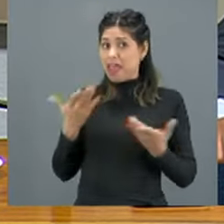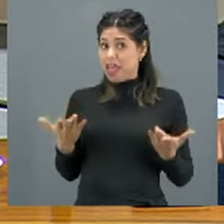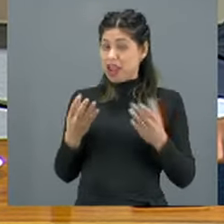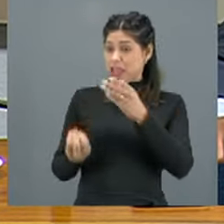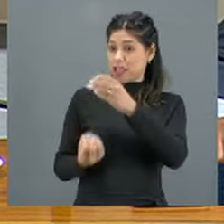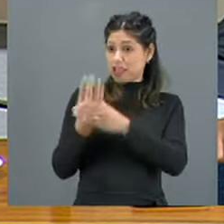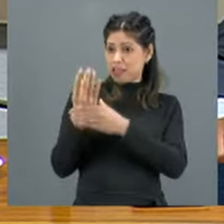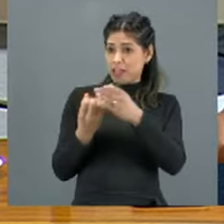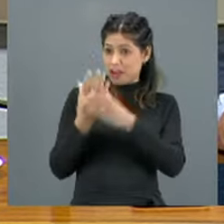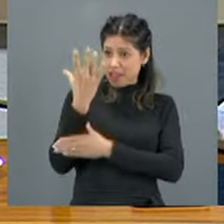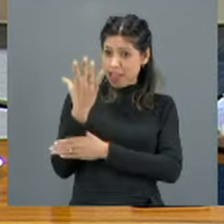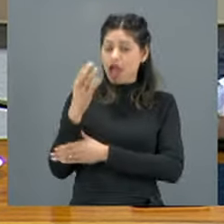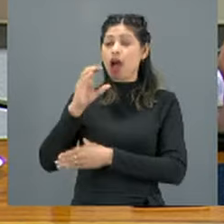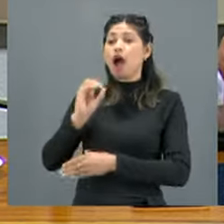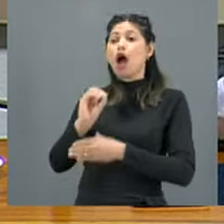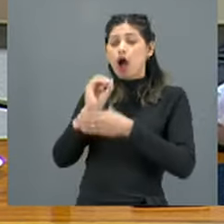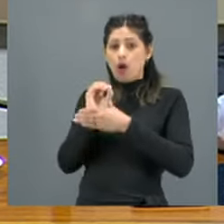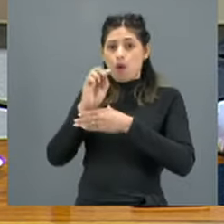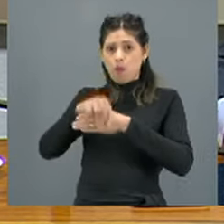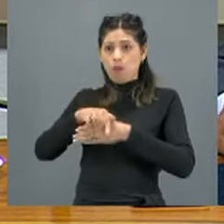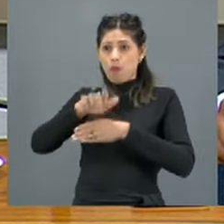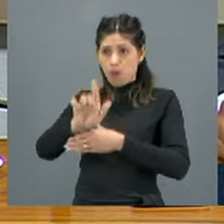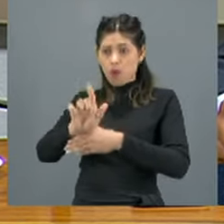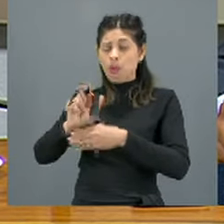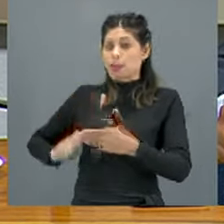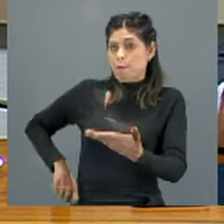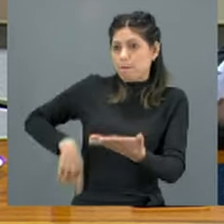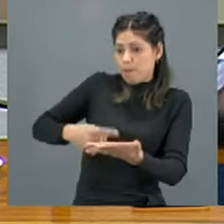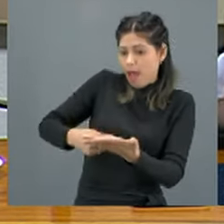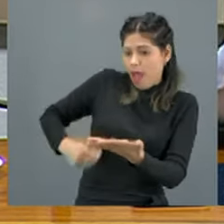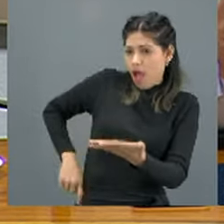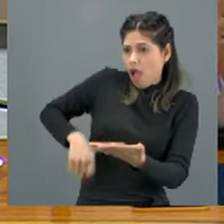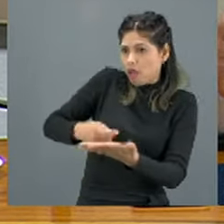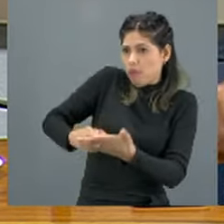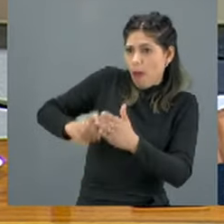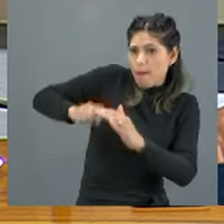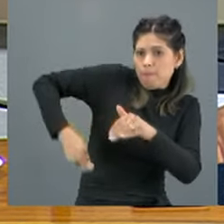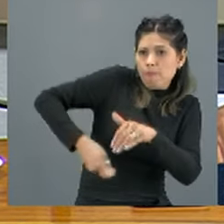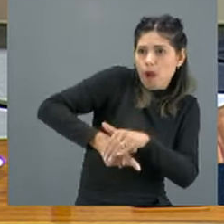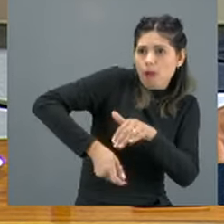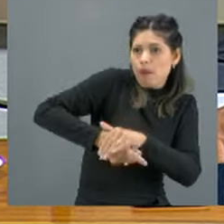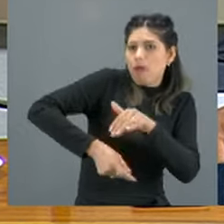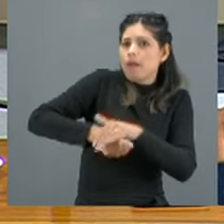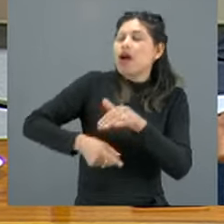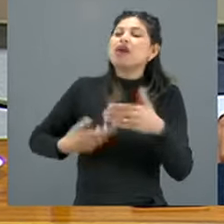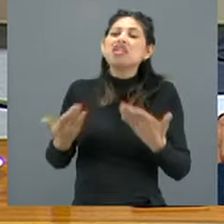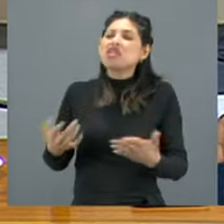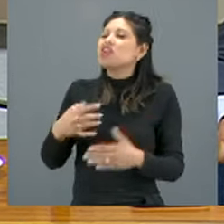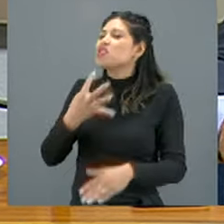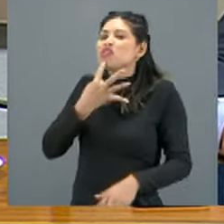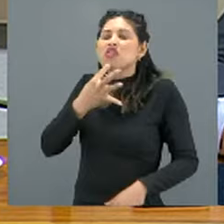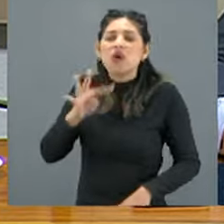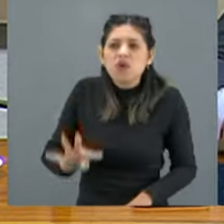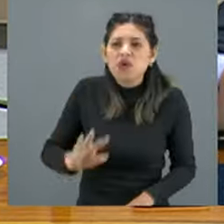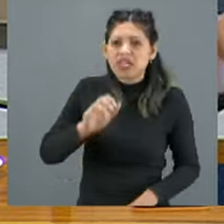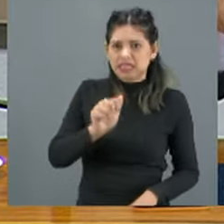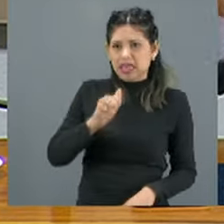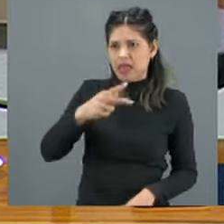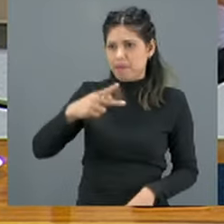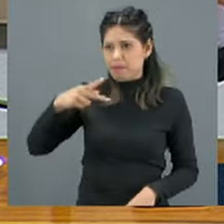a ONG, financia a ONG, um país que não sabe o que é a APP, pressiona o